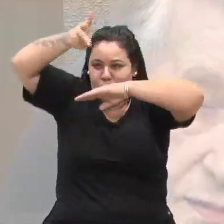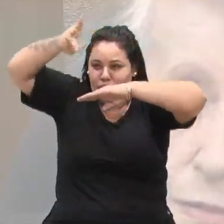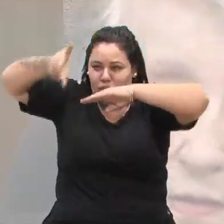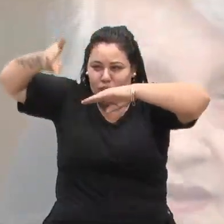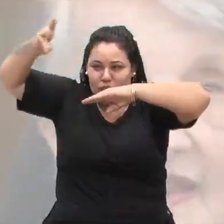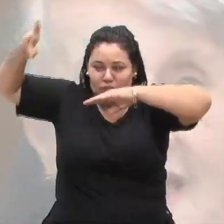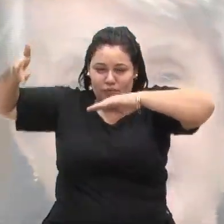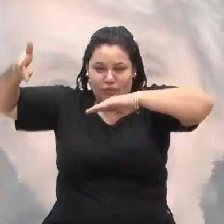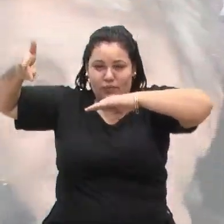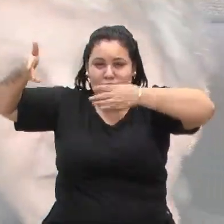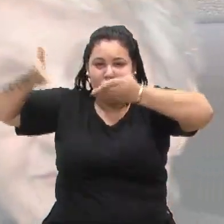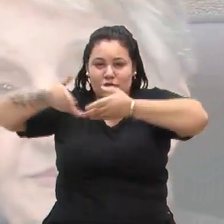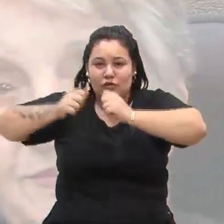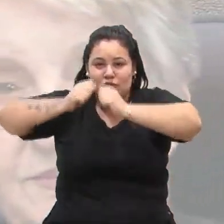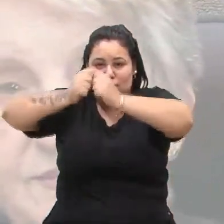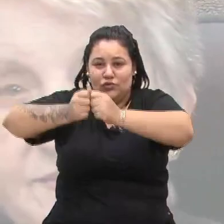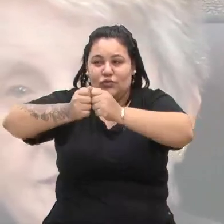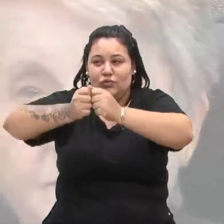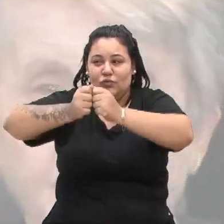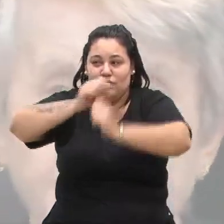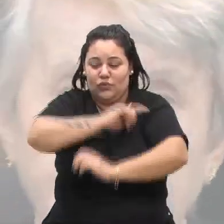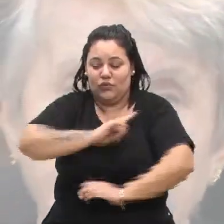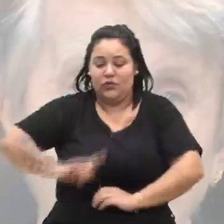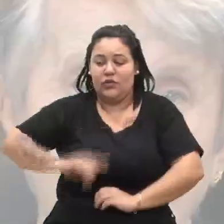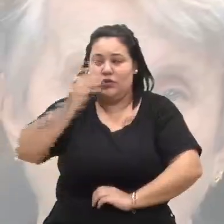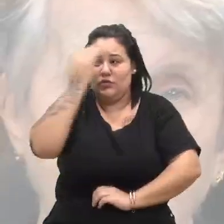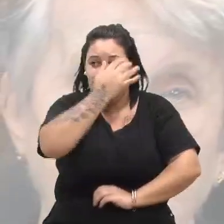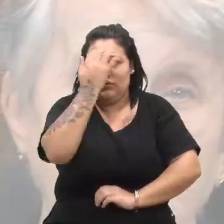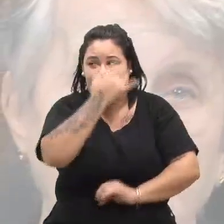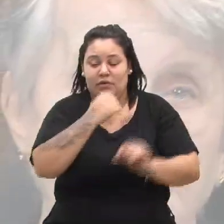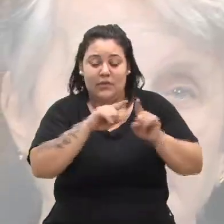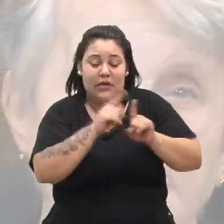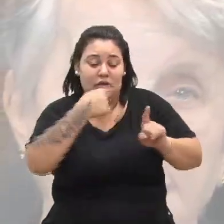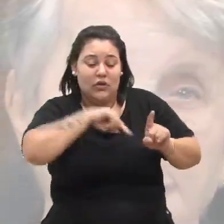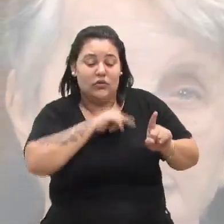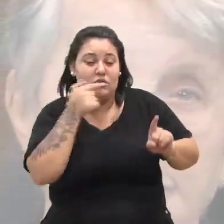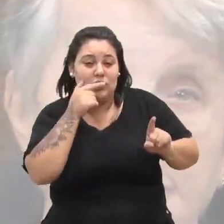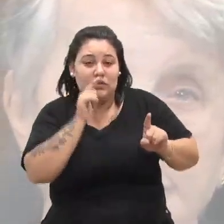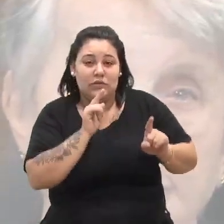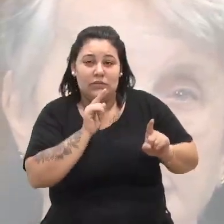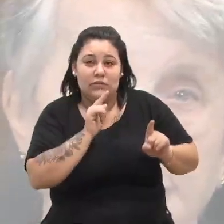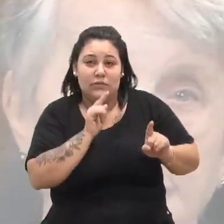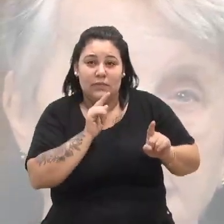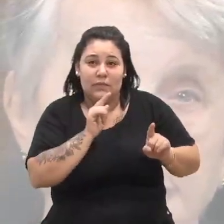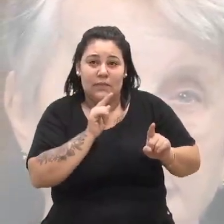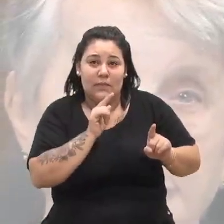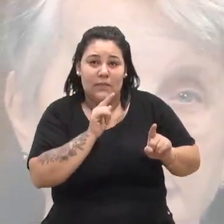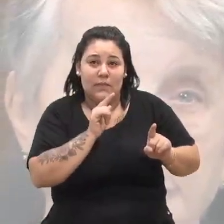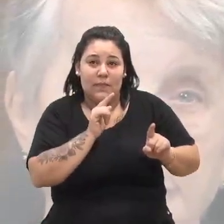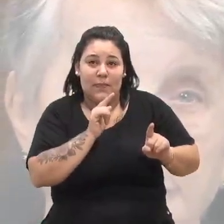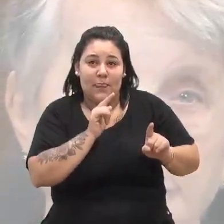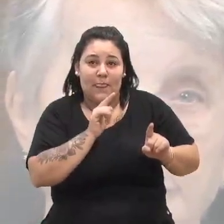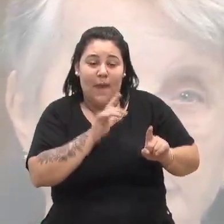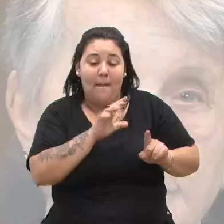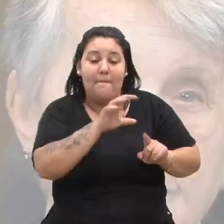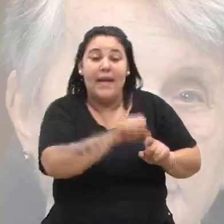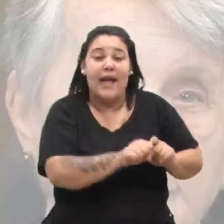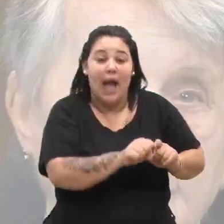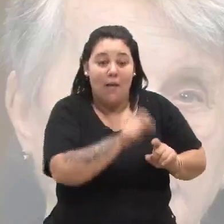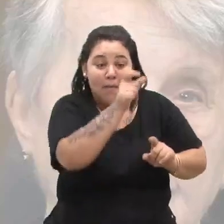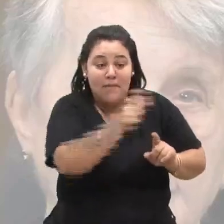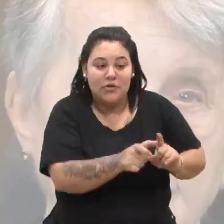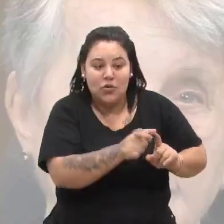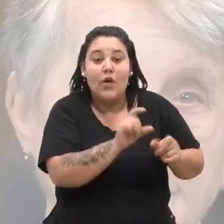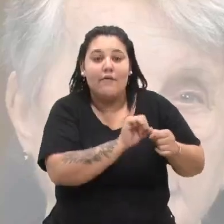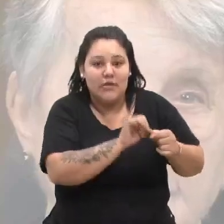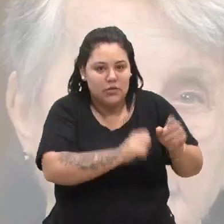através agora do governo do prefeito Adiló, a gente conseguiu, então, pegar um vândalo destes que estava cometendo este